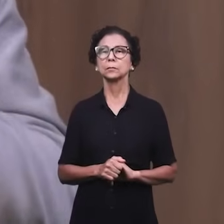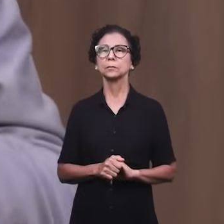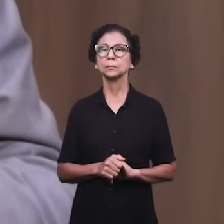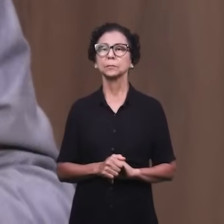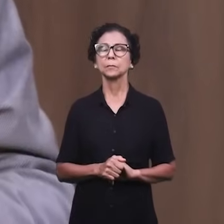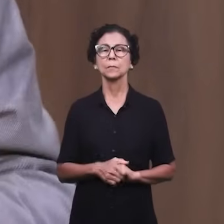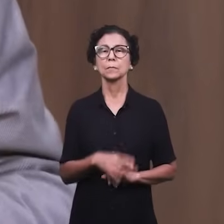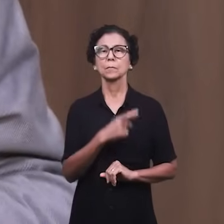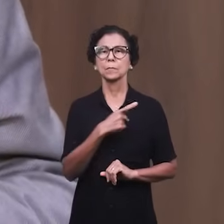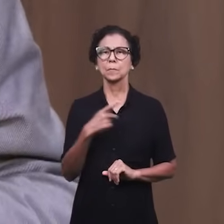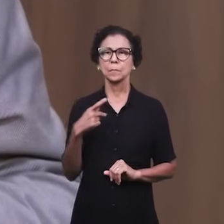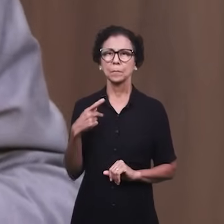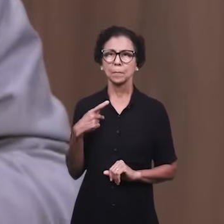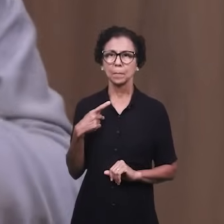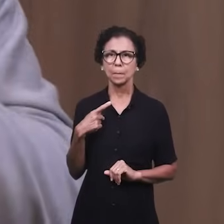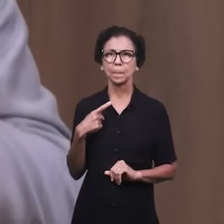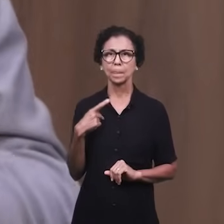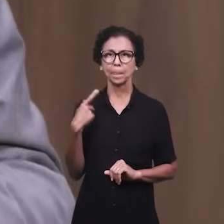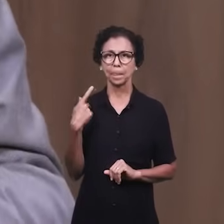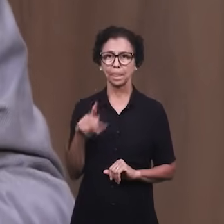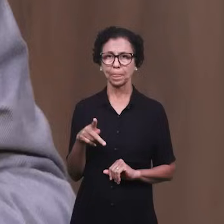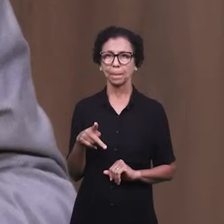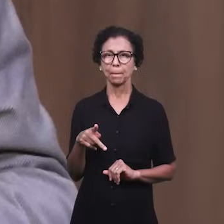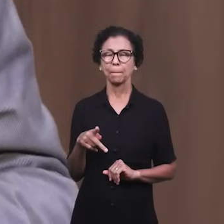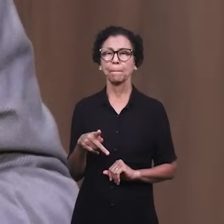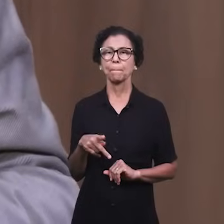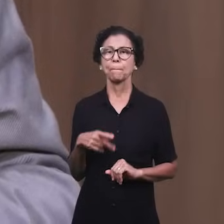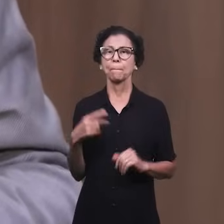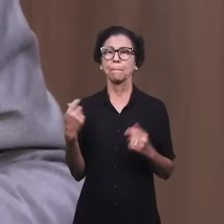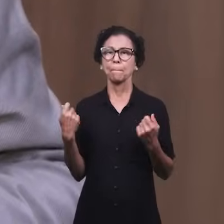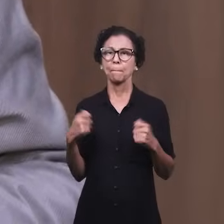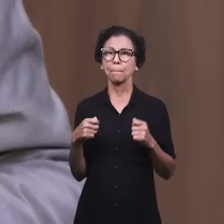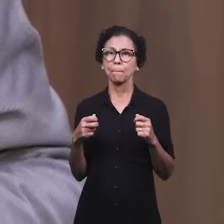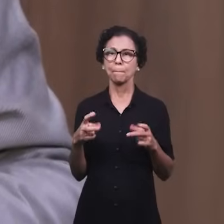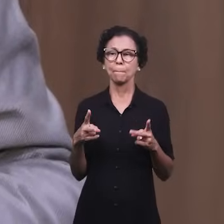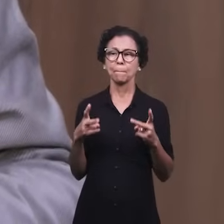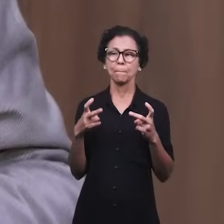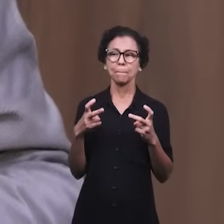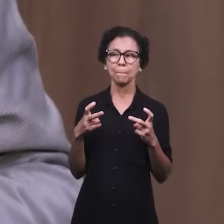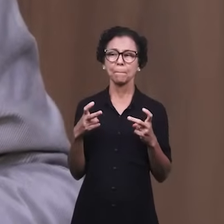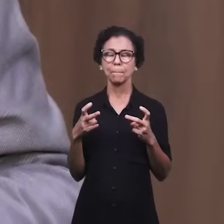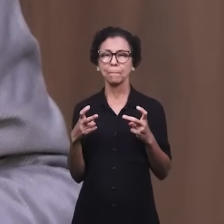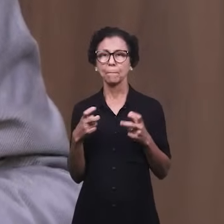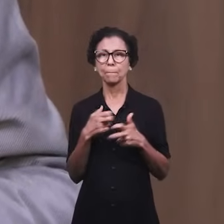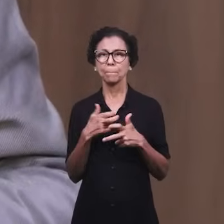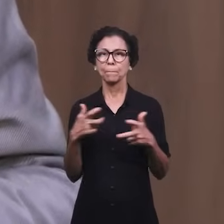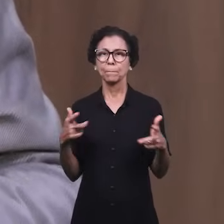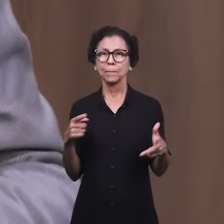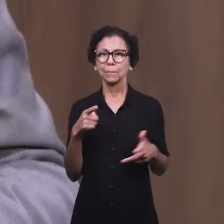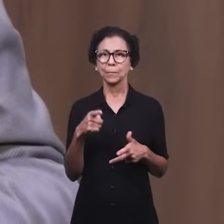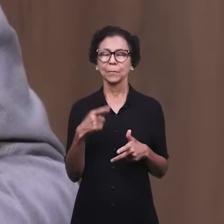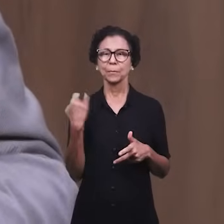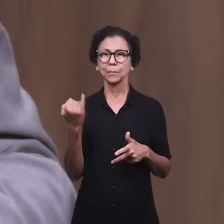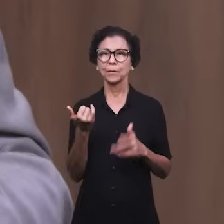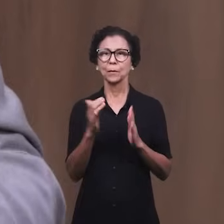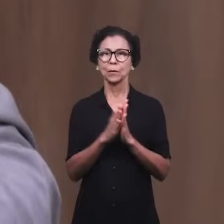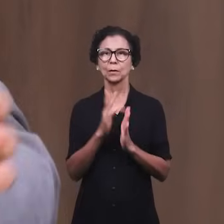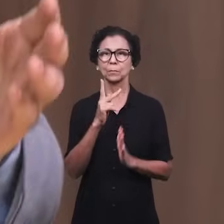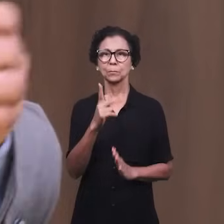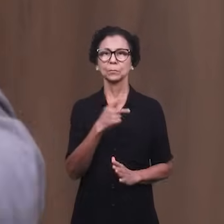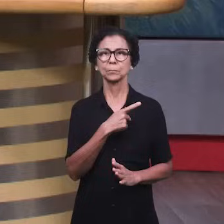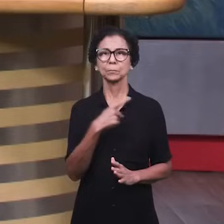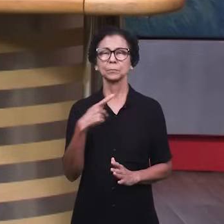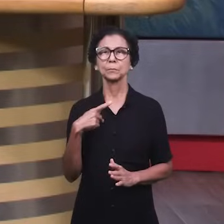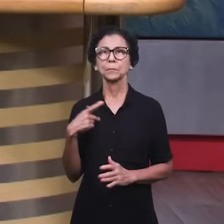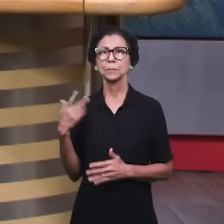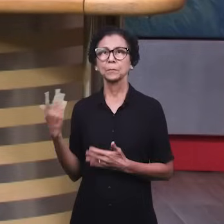o seu pastor tem que estar Atento e por isso você precisa estar sempre orando por ele e esse é o programa de pastor para pastor